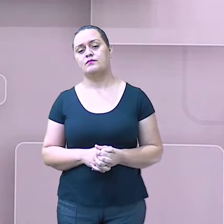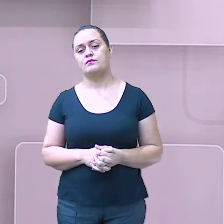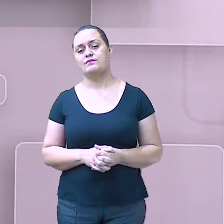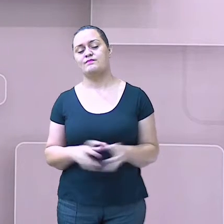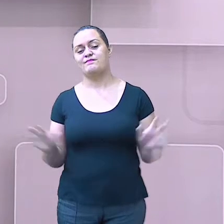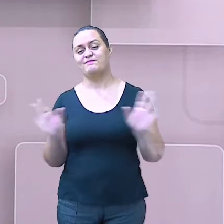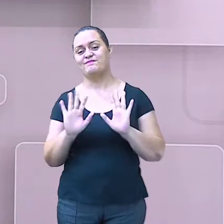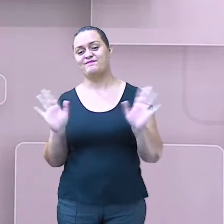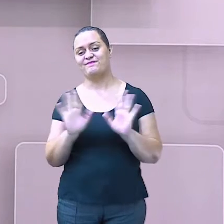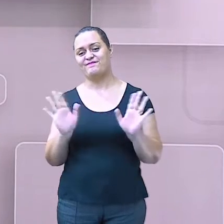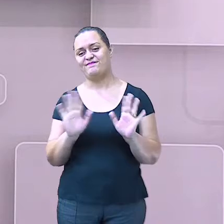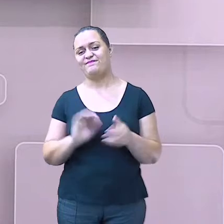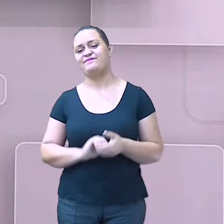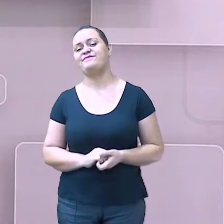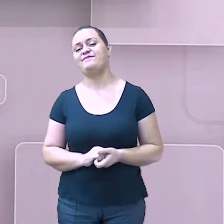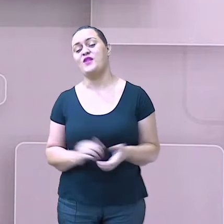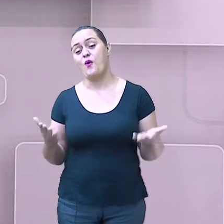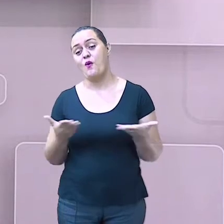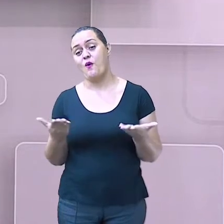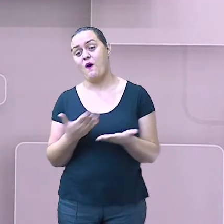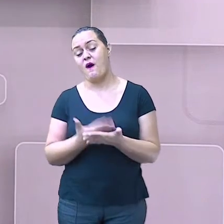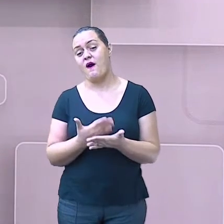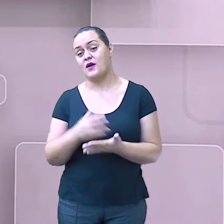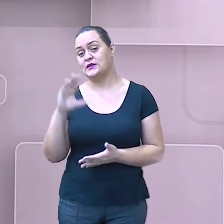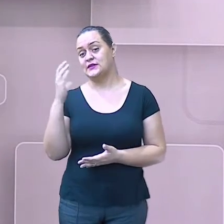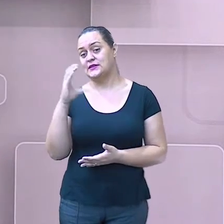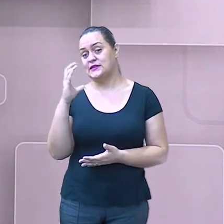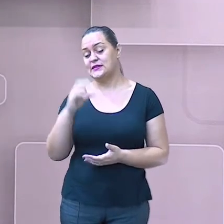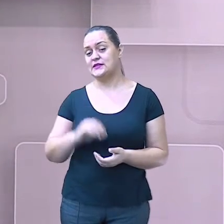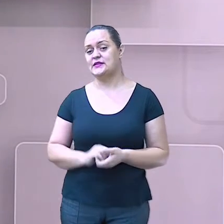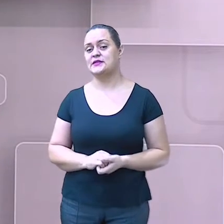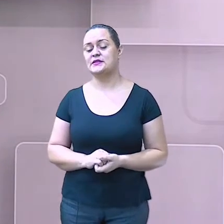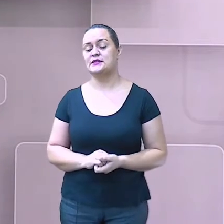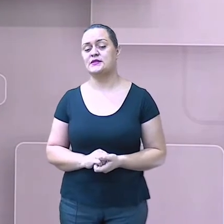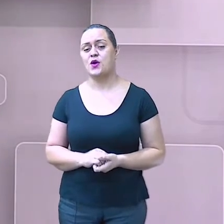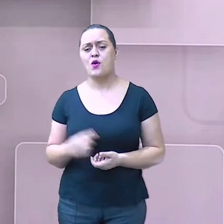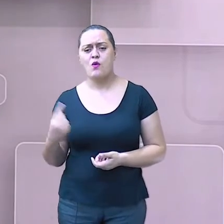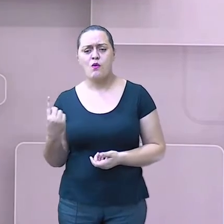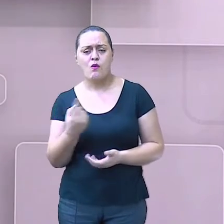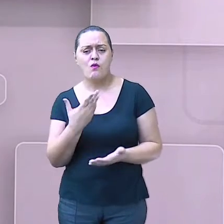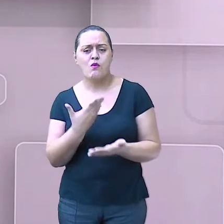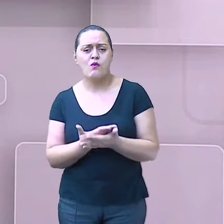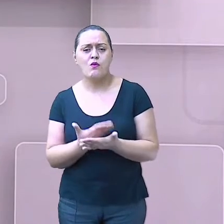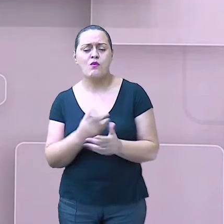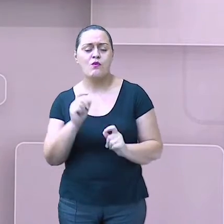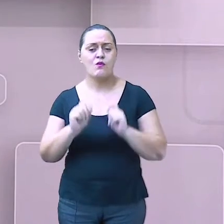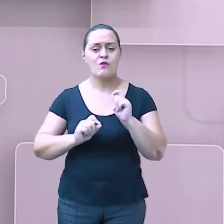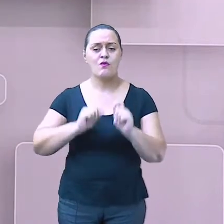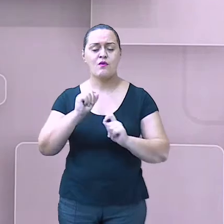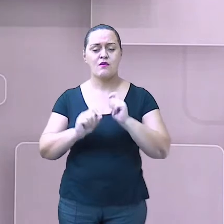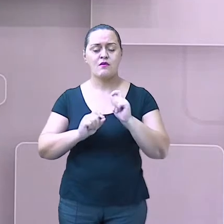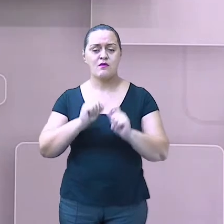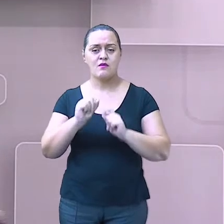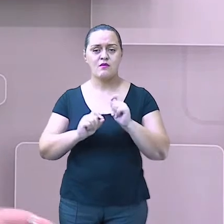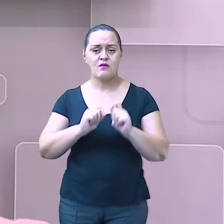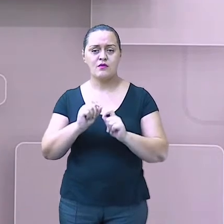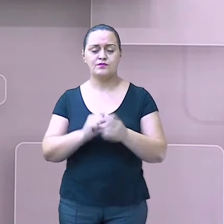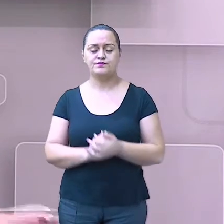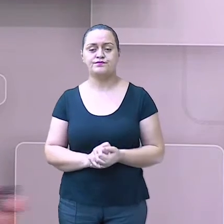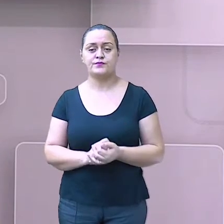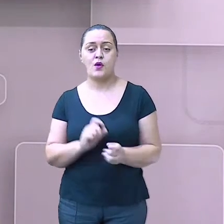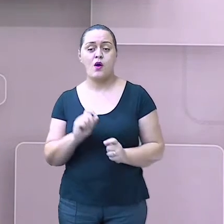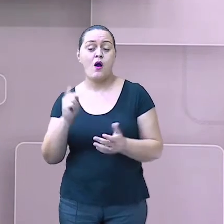Olá! Na nossa aula de hoje de ciências, nós vamos falar sobre os impactos do meio ambiente ou